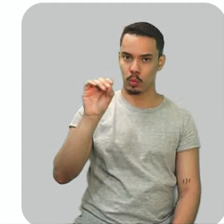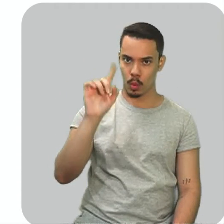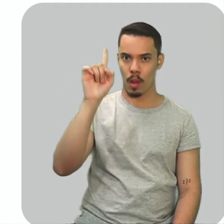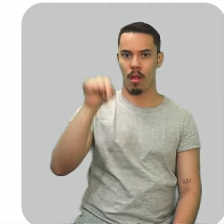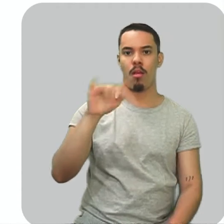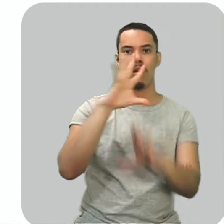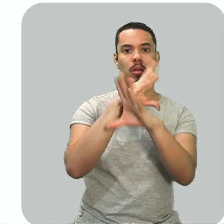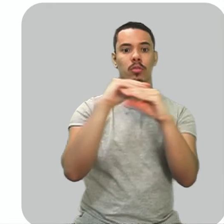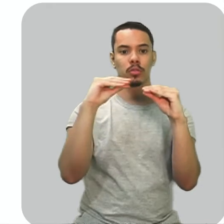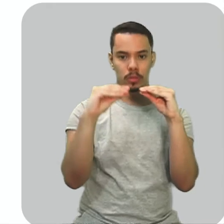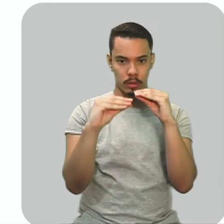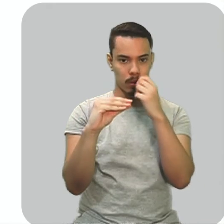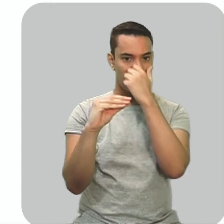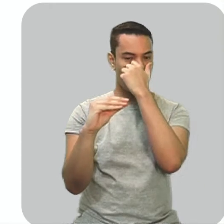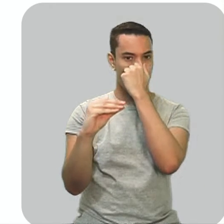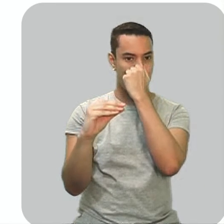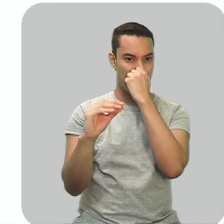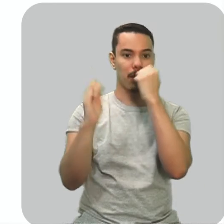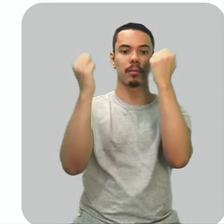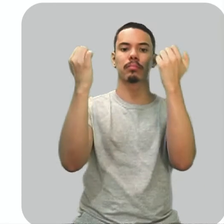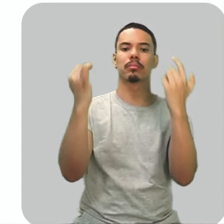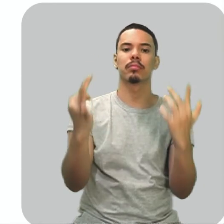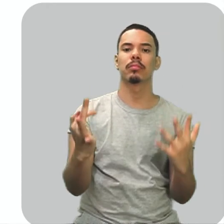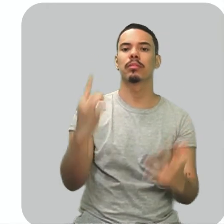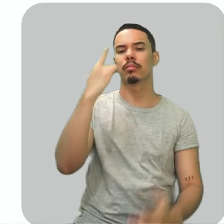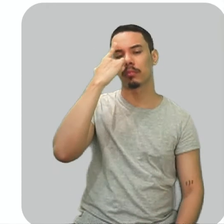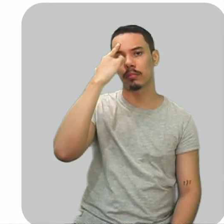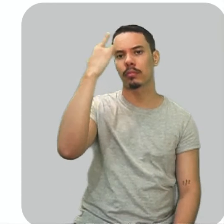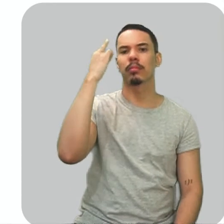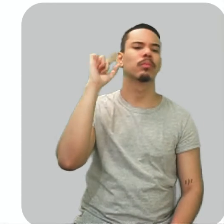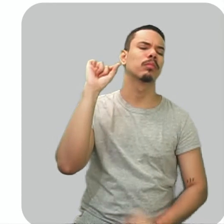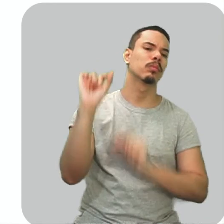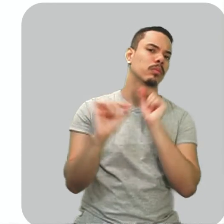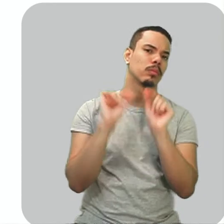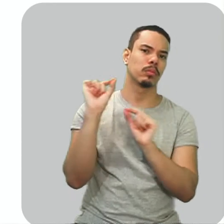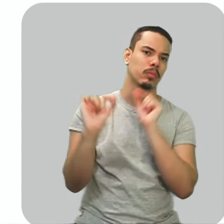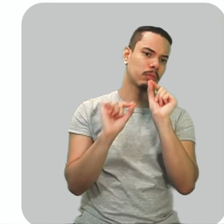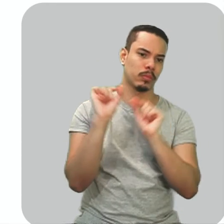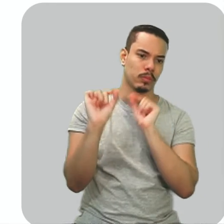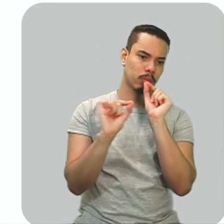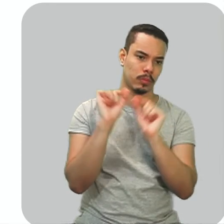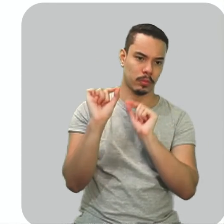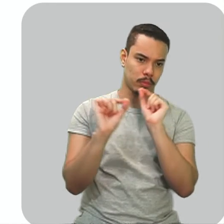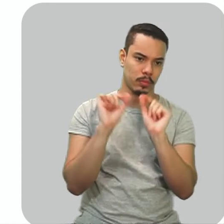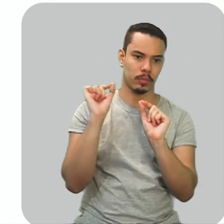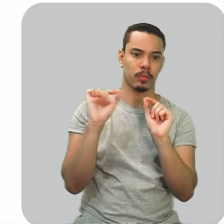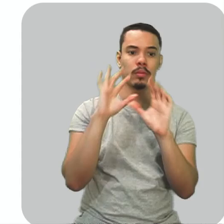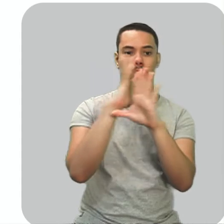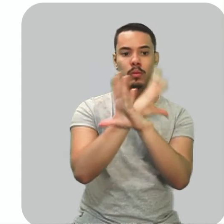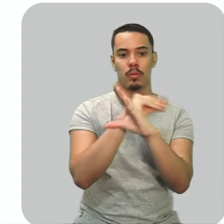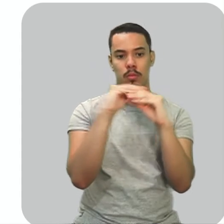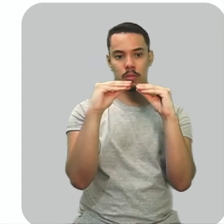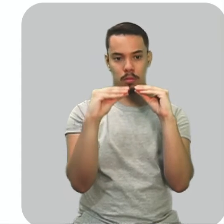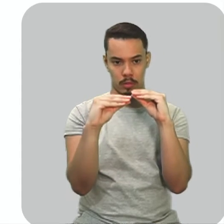né expressa a ideia de a conclusão